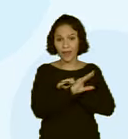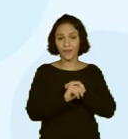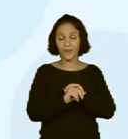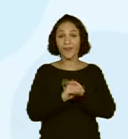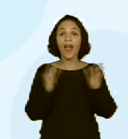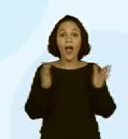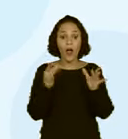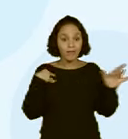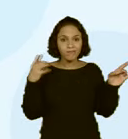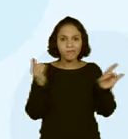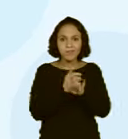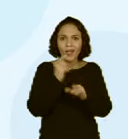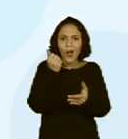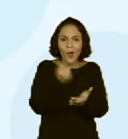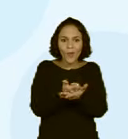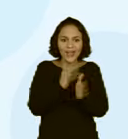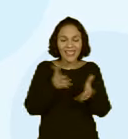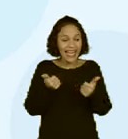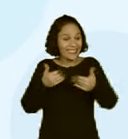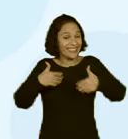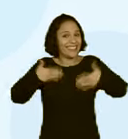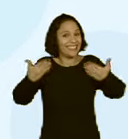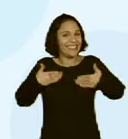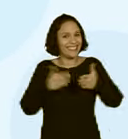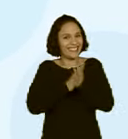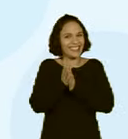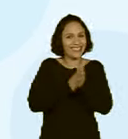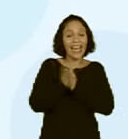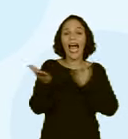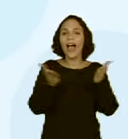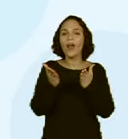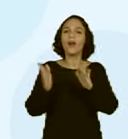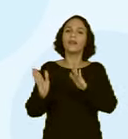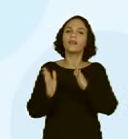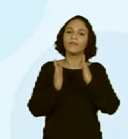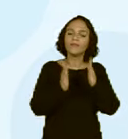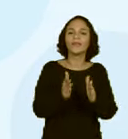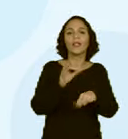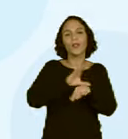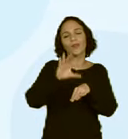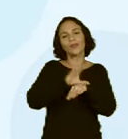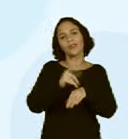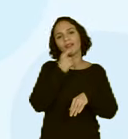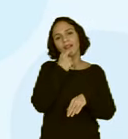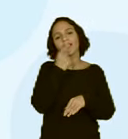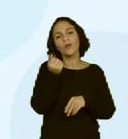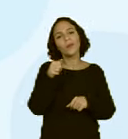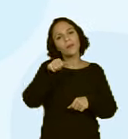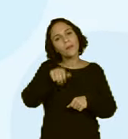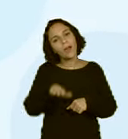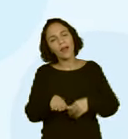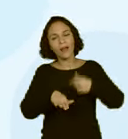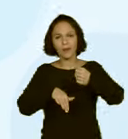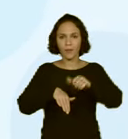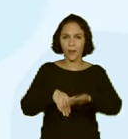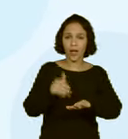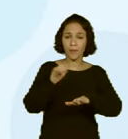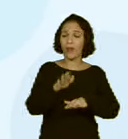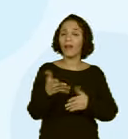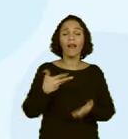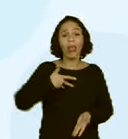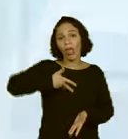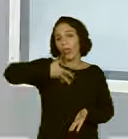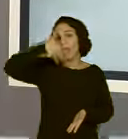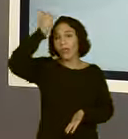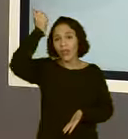para o curso de inglês. E aí eu vou realizando um sonho de cada vez. Tá, pessoal? Por quê? Não adianta você